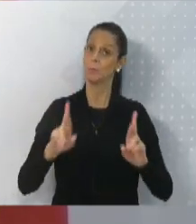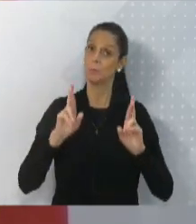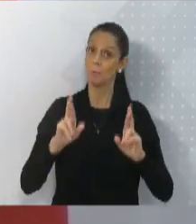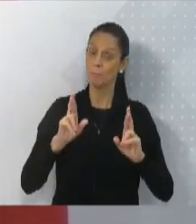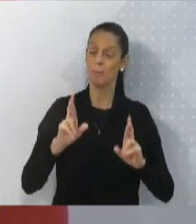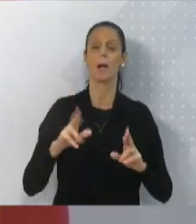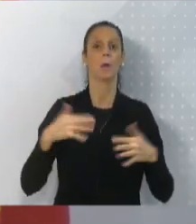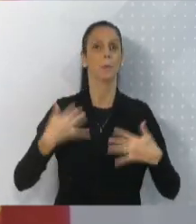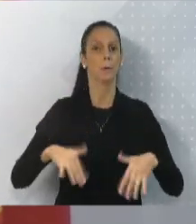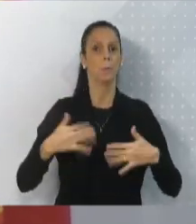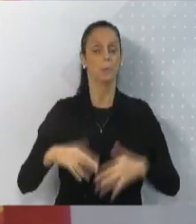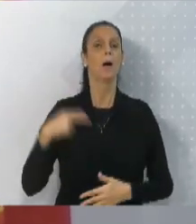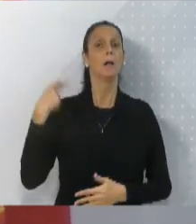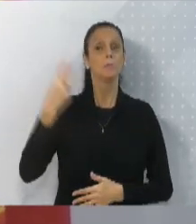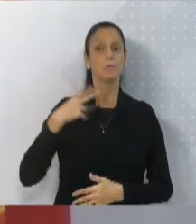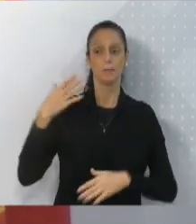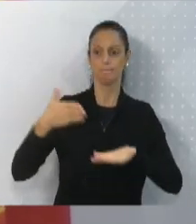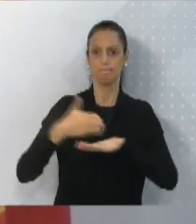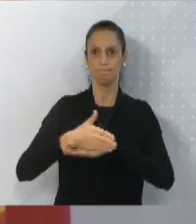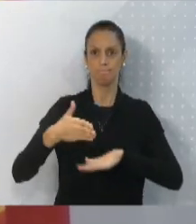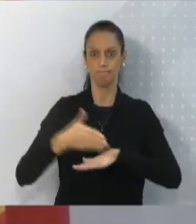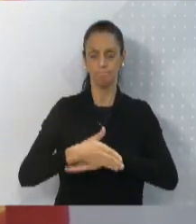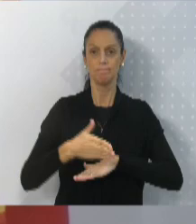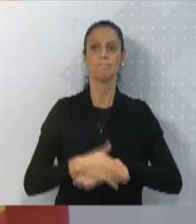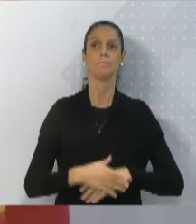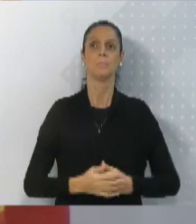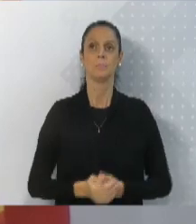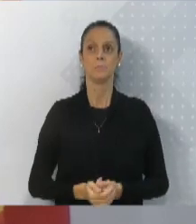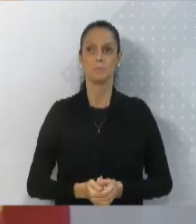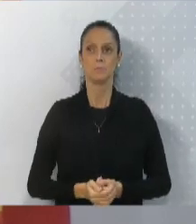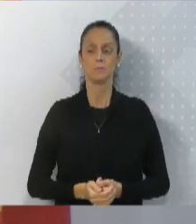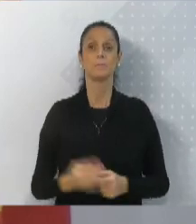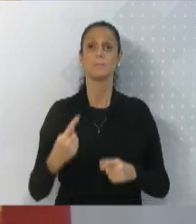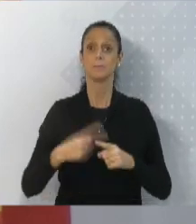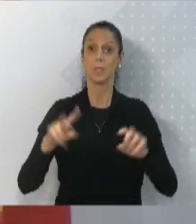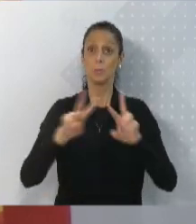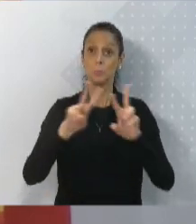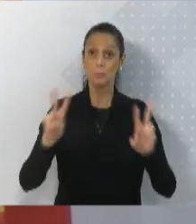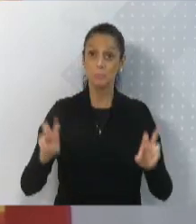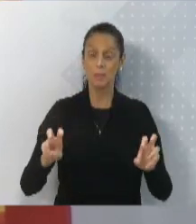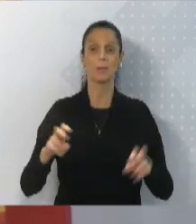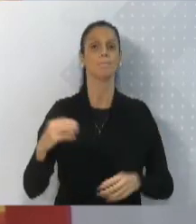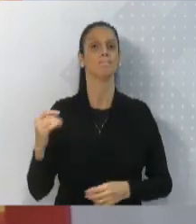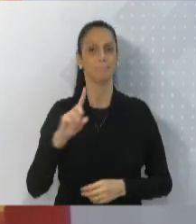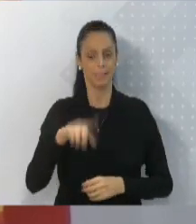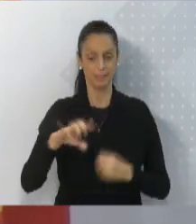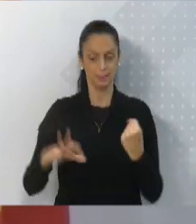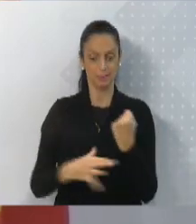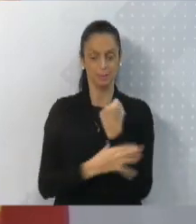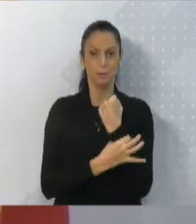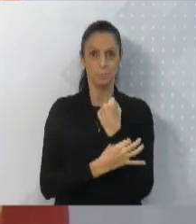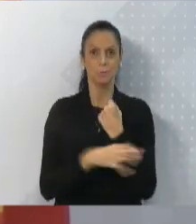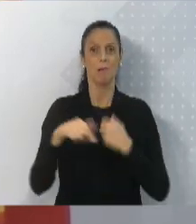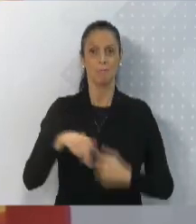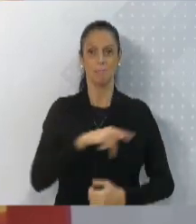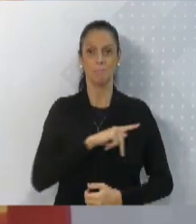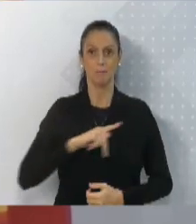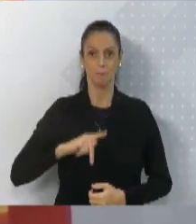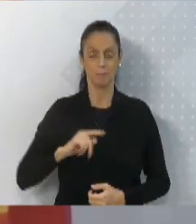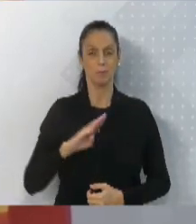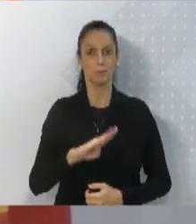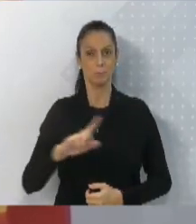participação efetiva dos vereadores dessa casa que o assunto é segurança pública na cidade de Blumenau